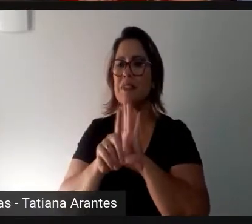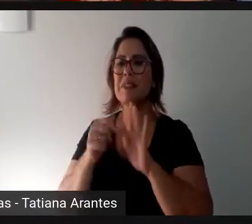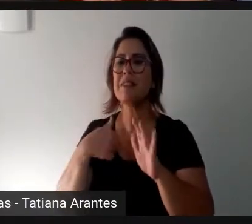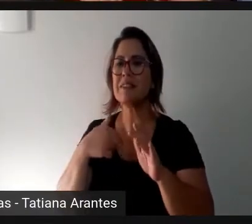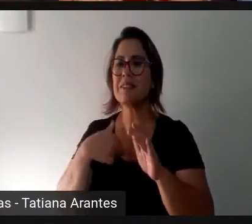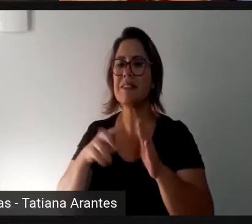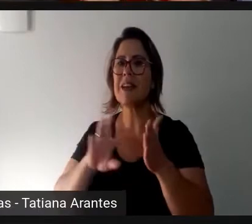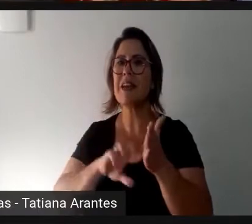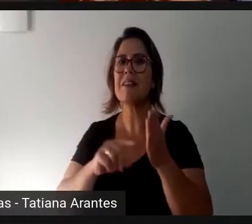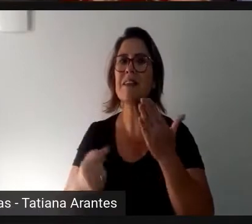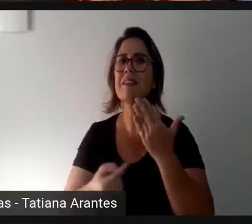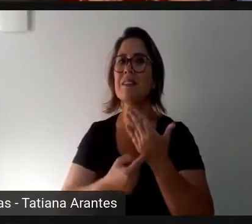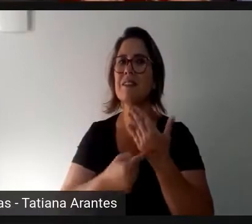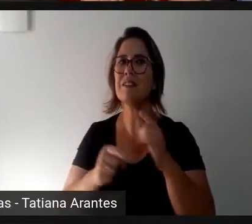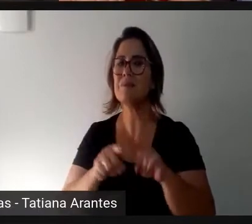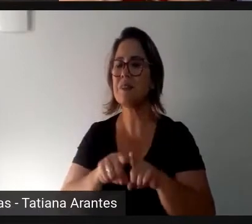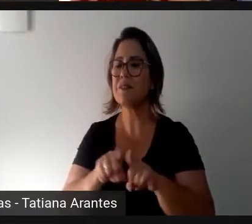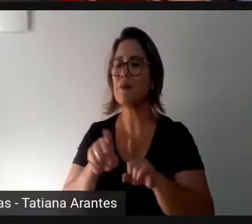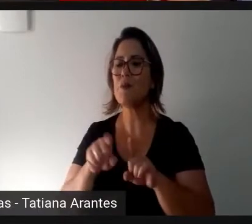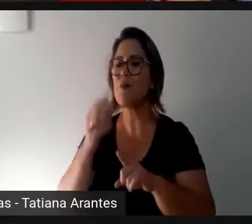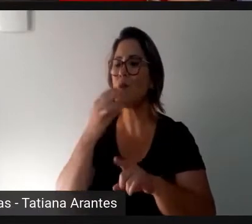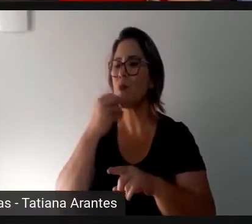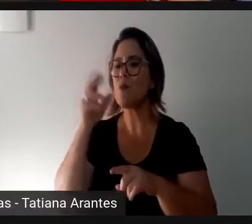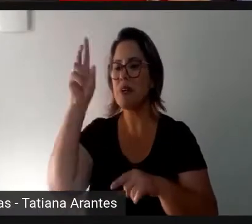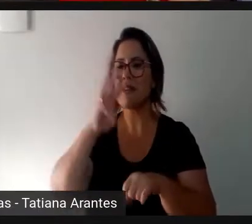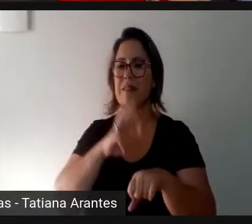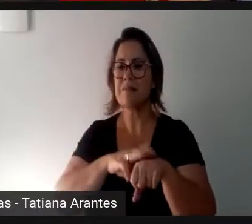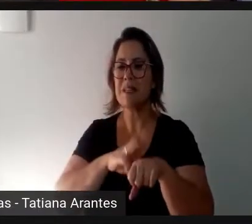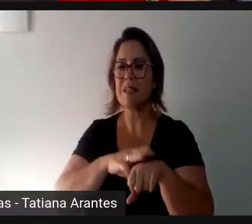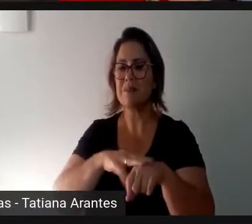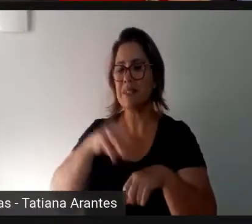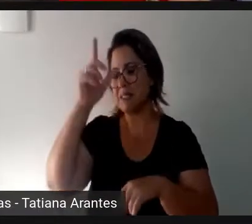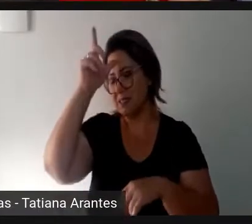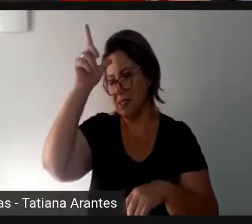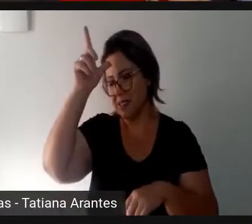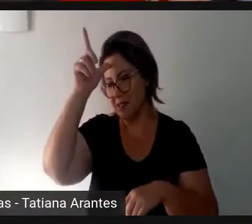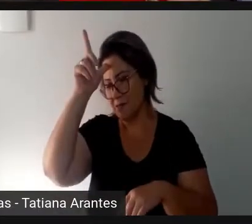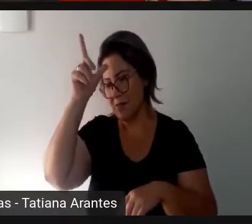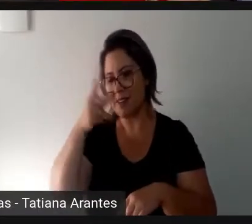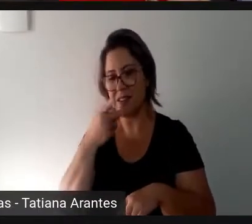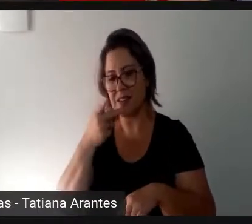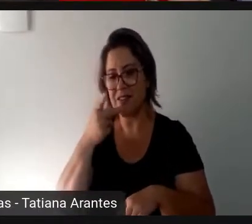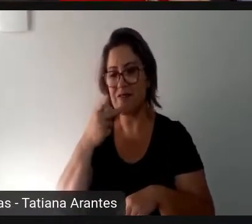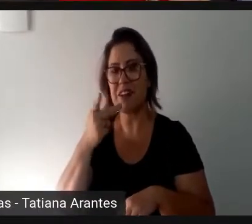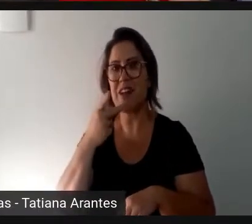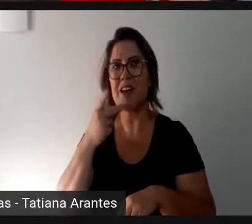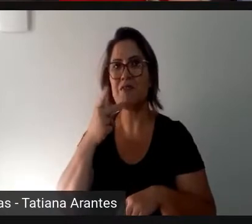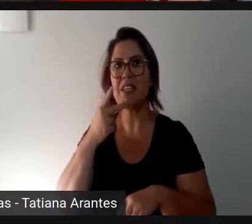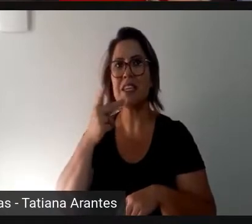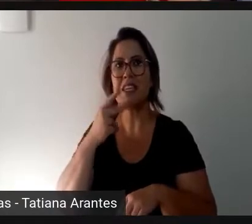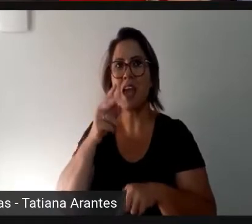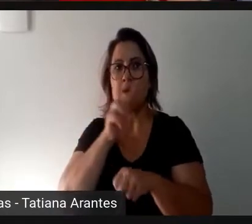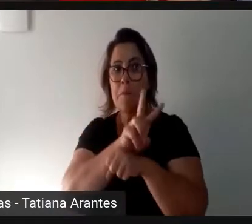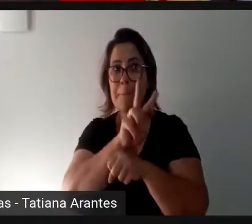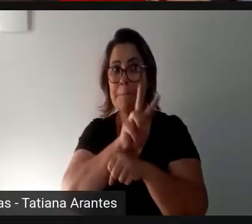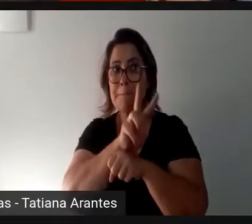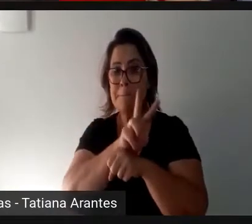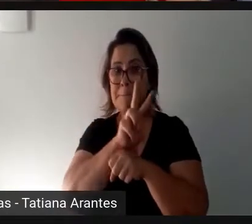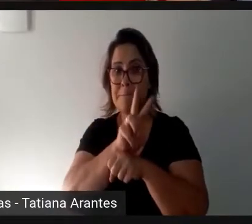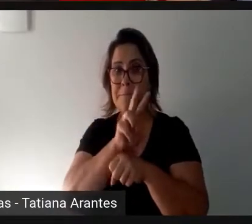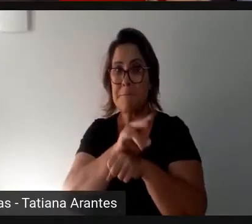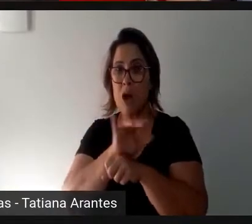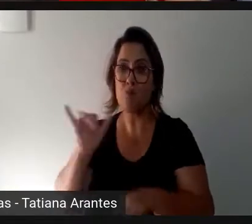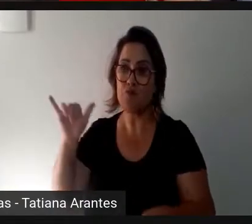Waldo, que era um matemático alemão, matemático húngaro da Segunda Guerra, que é a blindagem do avião. Se você blindar um avião